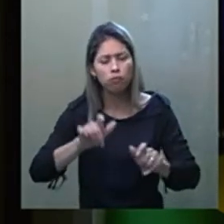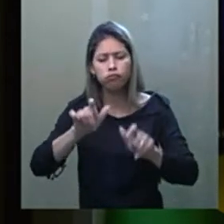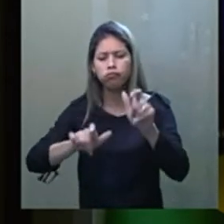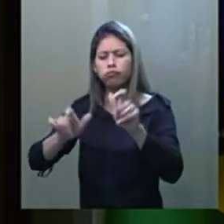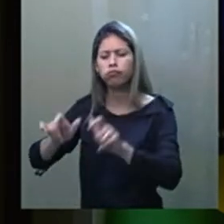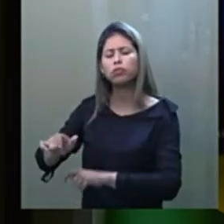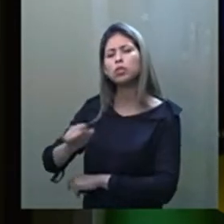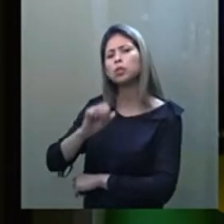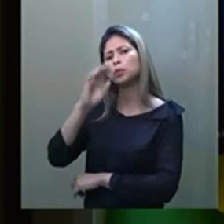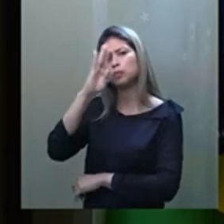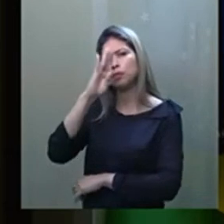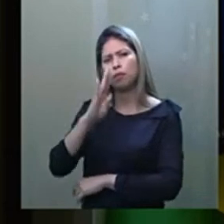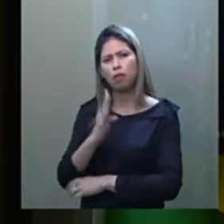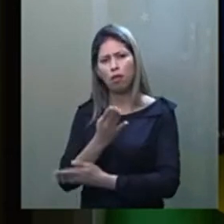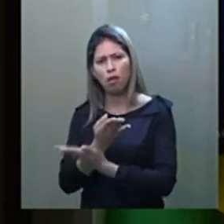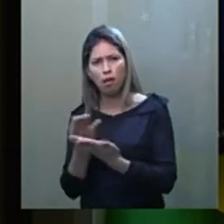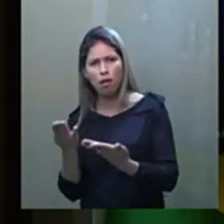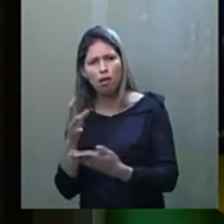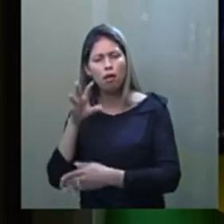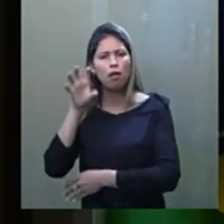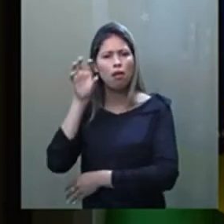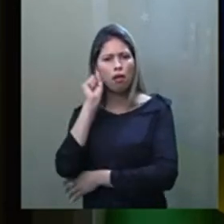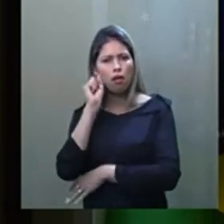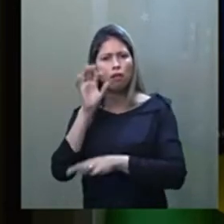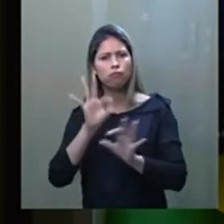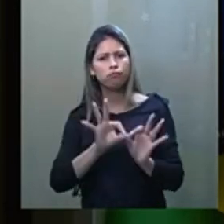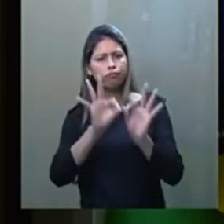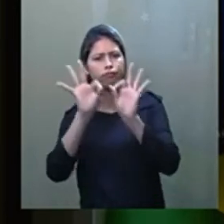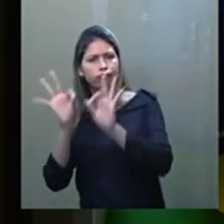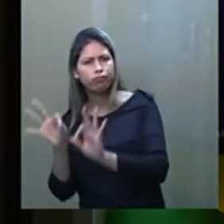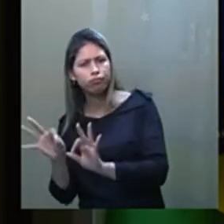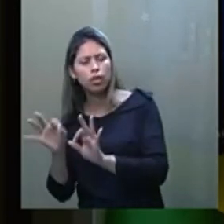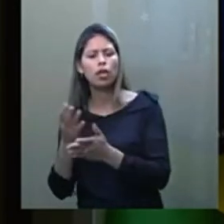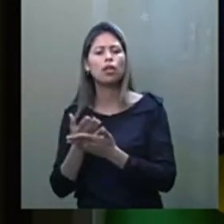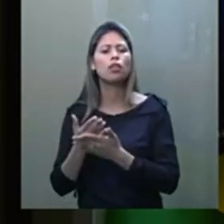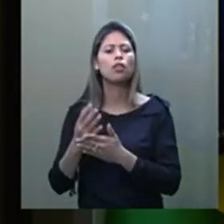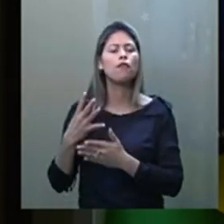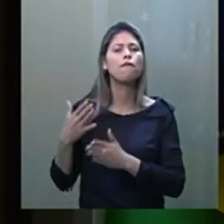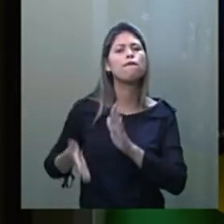brasileiros, que vai aí por todos os estados,